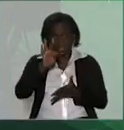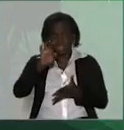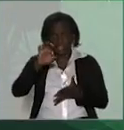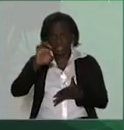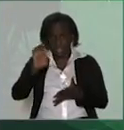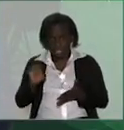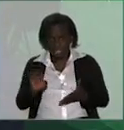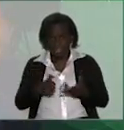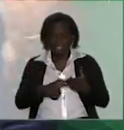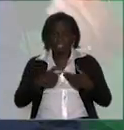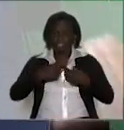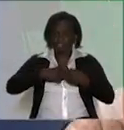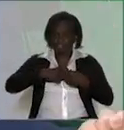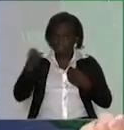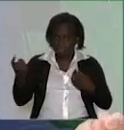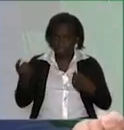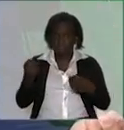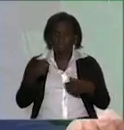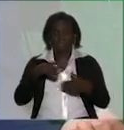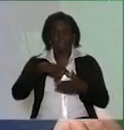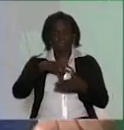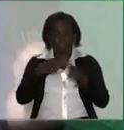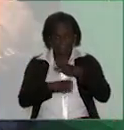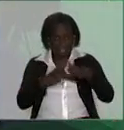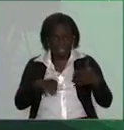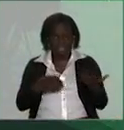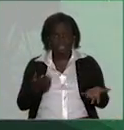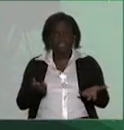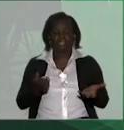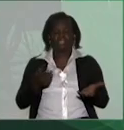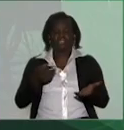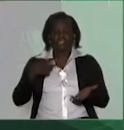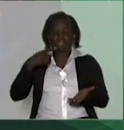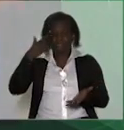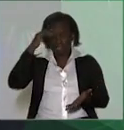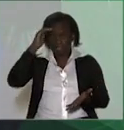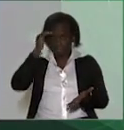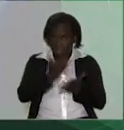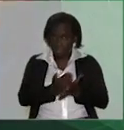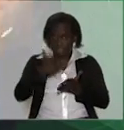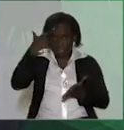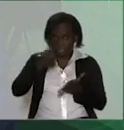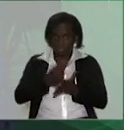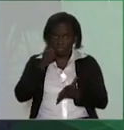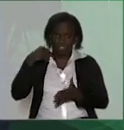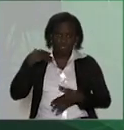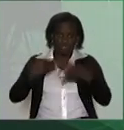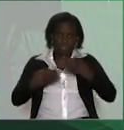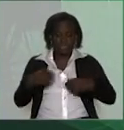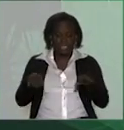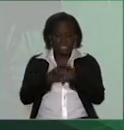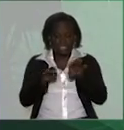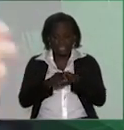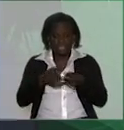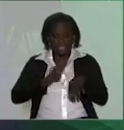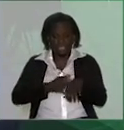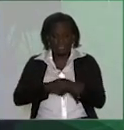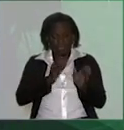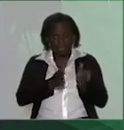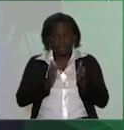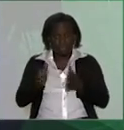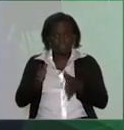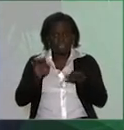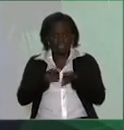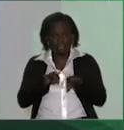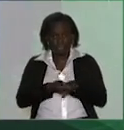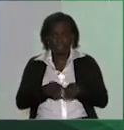do TCE, o rompimento do convênio, o cumprimento da decisão da juíza, tudo isso tem que correr em paralelo.